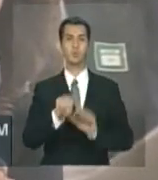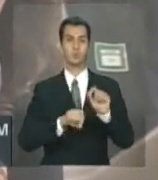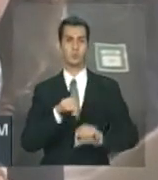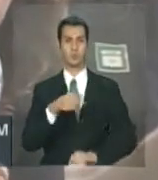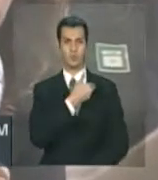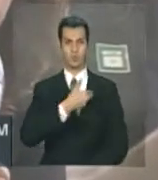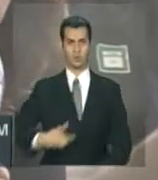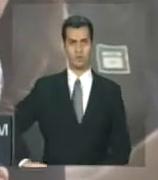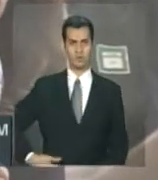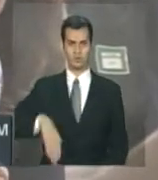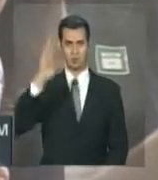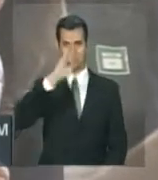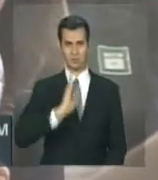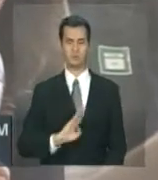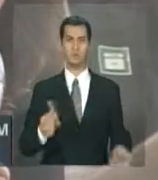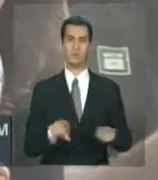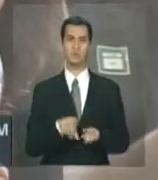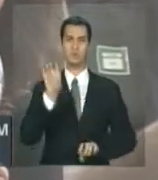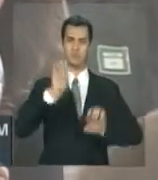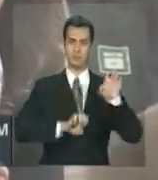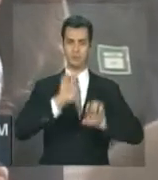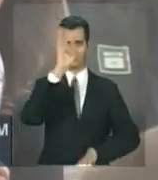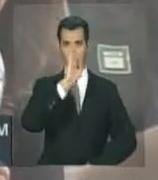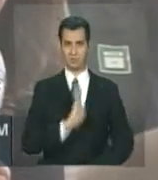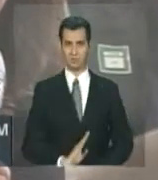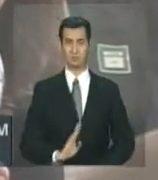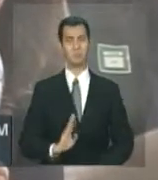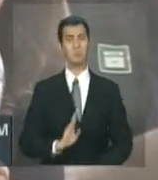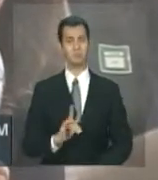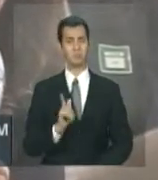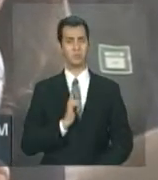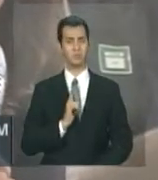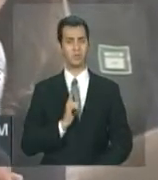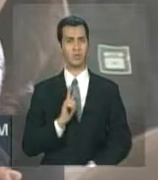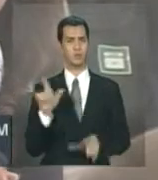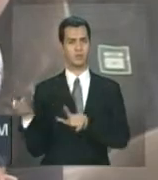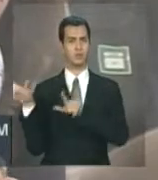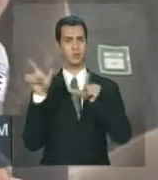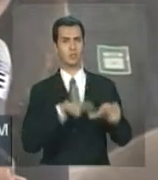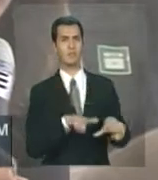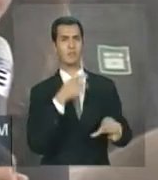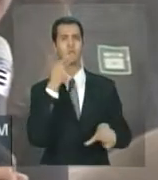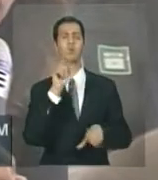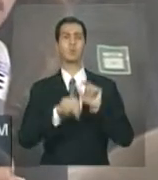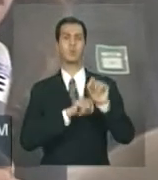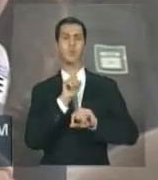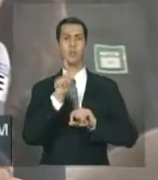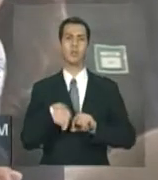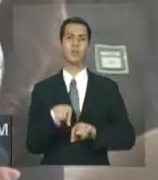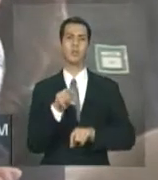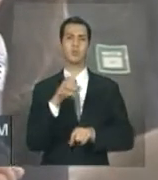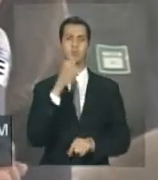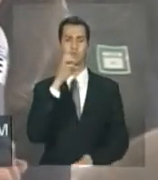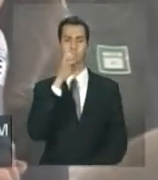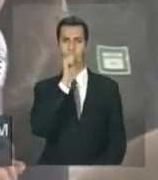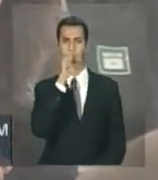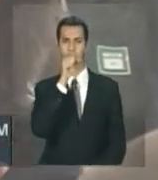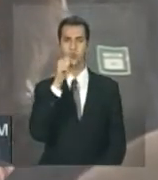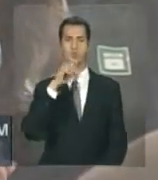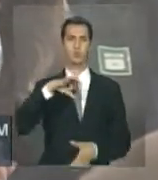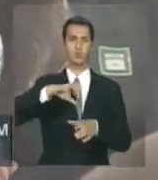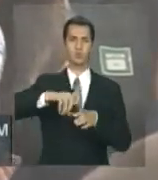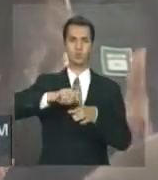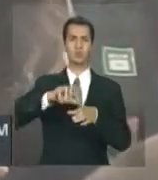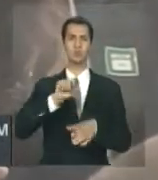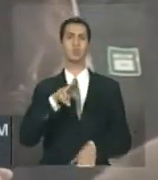brasileiro, se as empresas brasileiras tinham sido notificadas sobre a exportação de suco de laranja. Sim. Queria saber